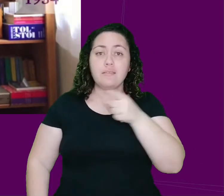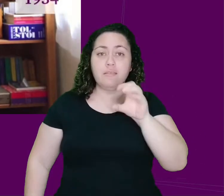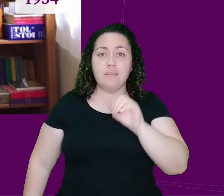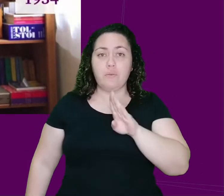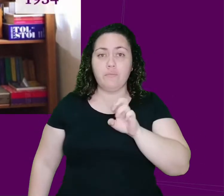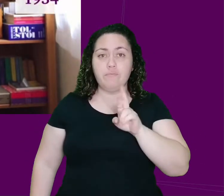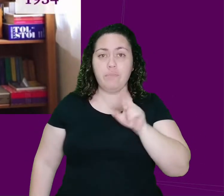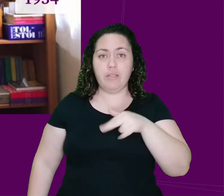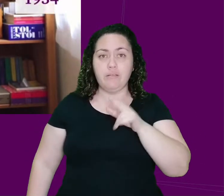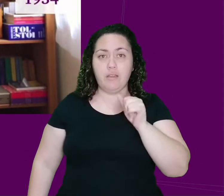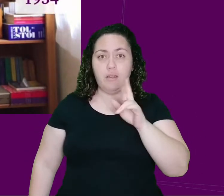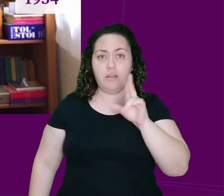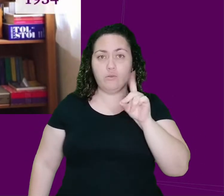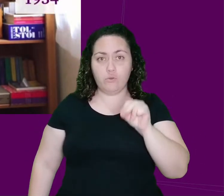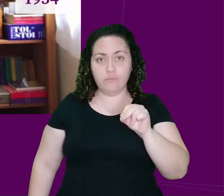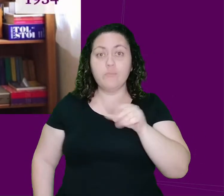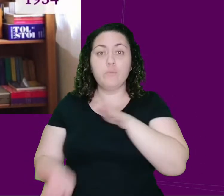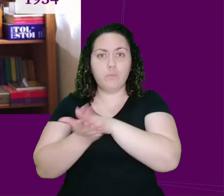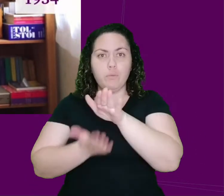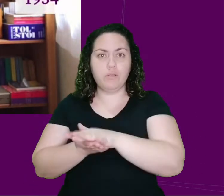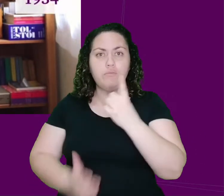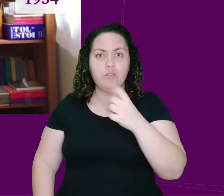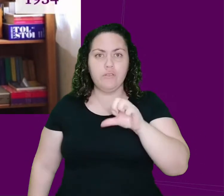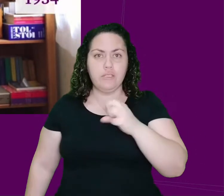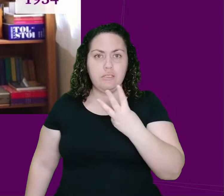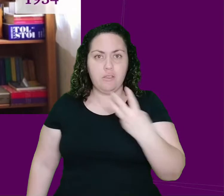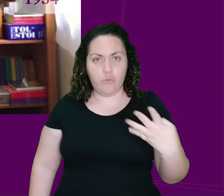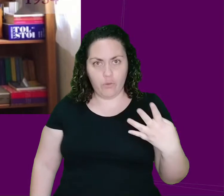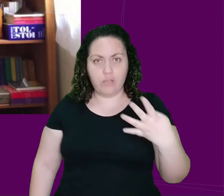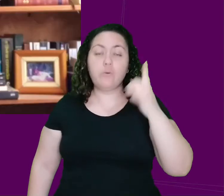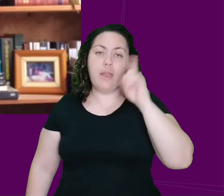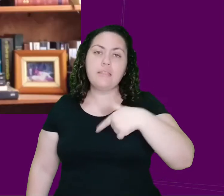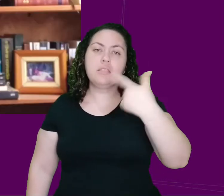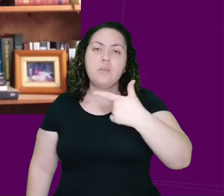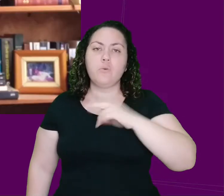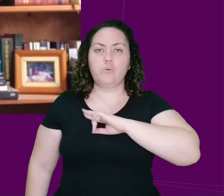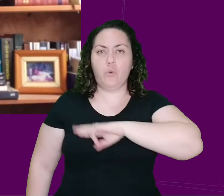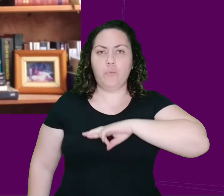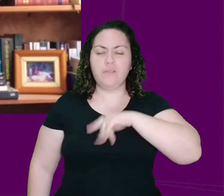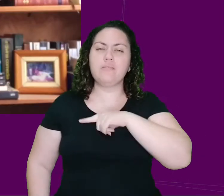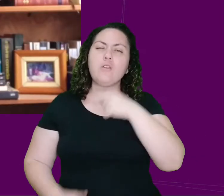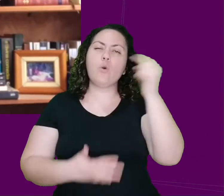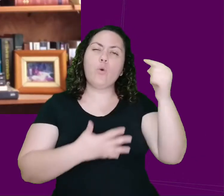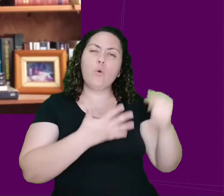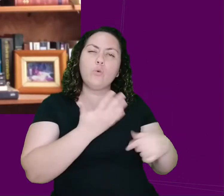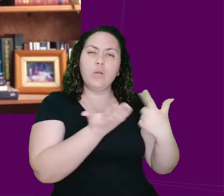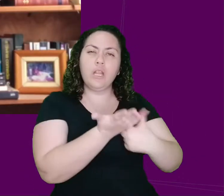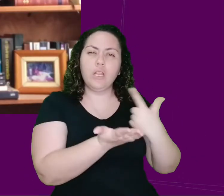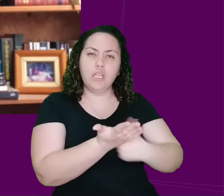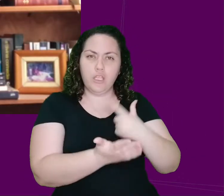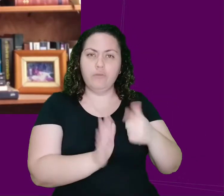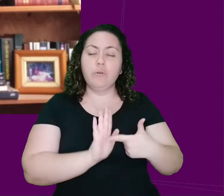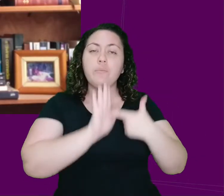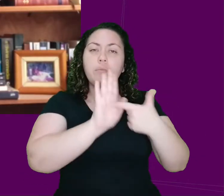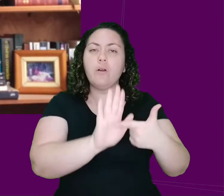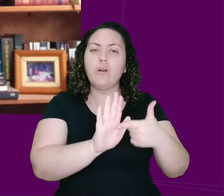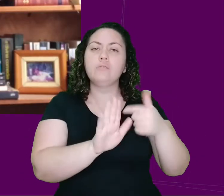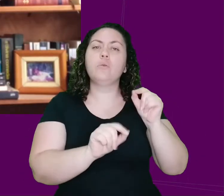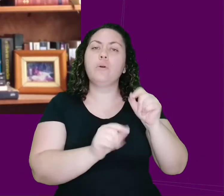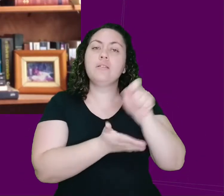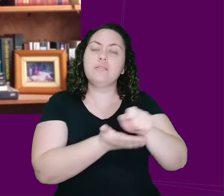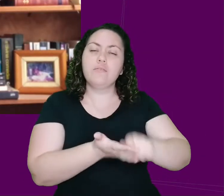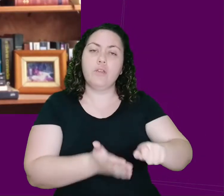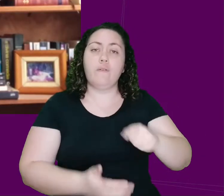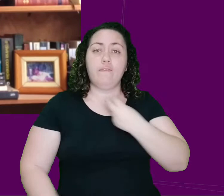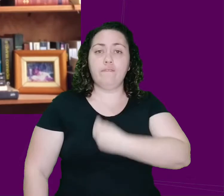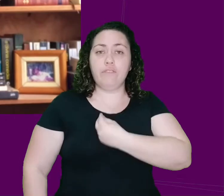em 1934, foi o seu segundo romance. Entre outras obras de destaque, ele escreveu Vidas